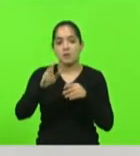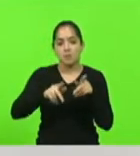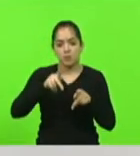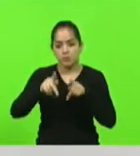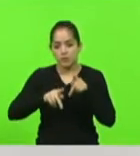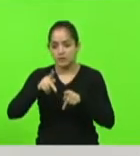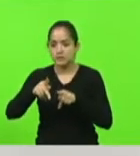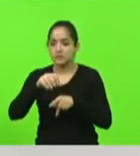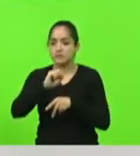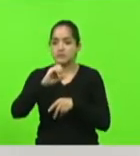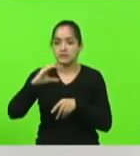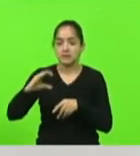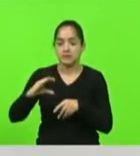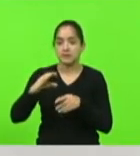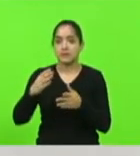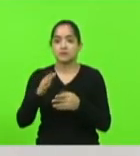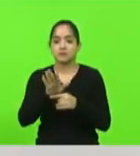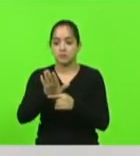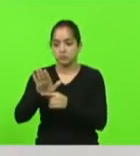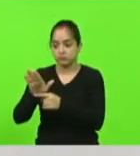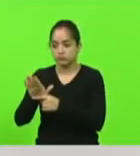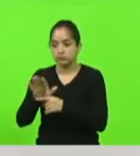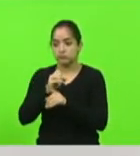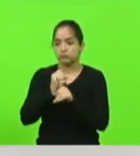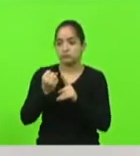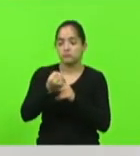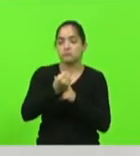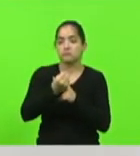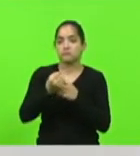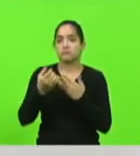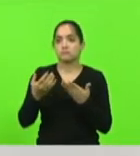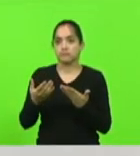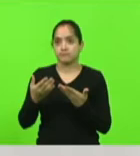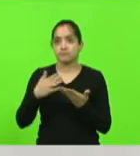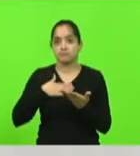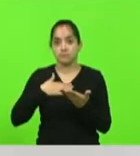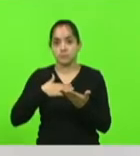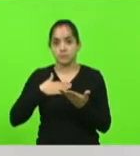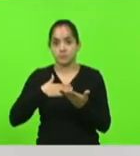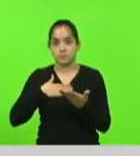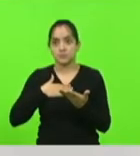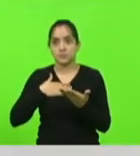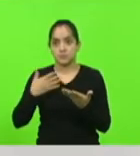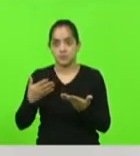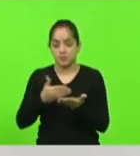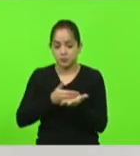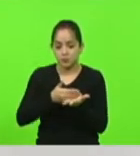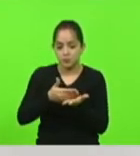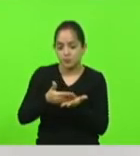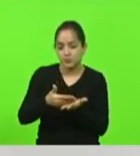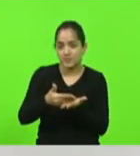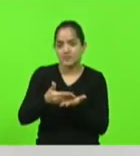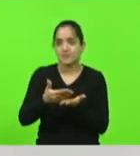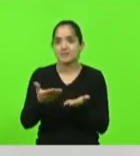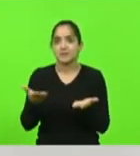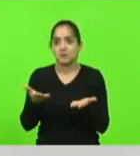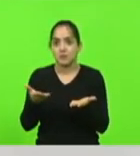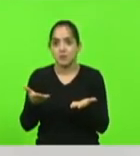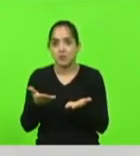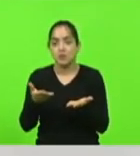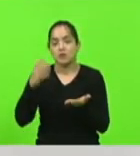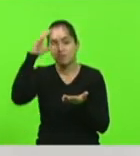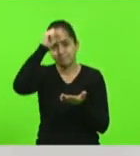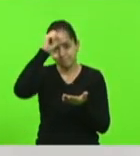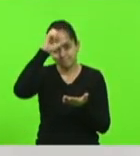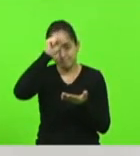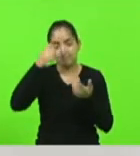trazer realmente benefício para a nossa sociedade. Estou aqui como, né, um iniciante, né, tenho muito a aprender com